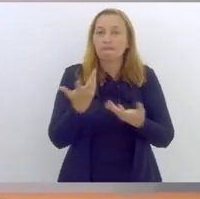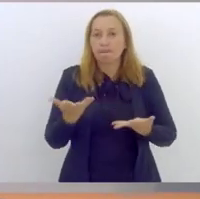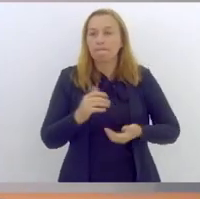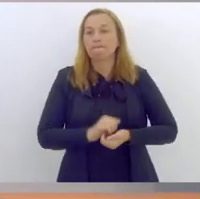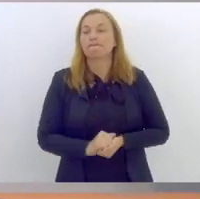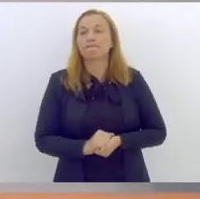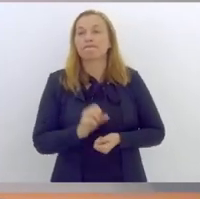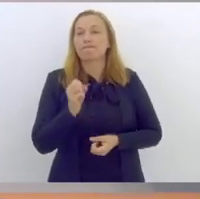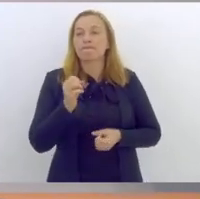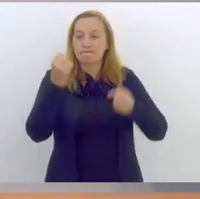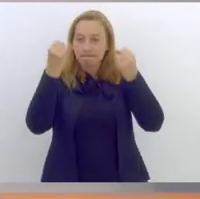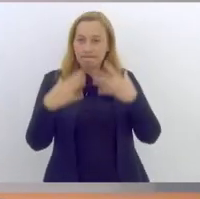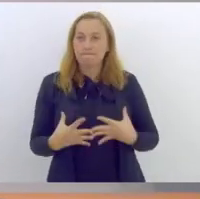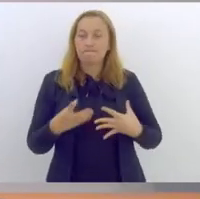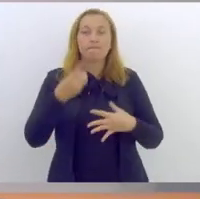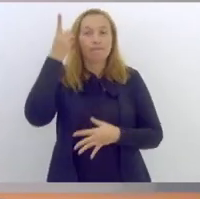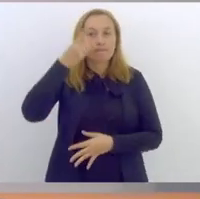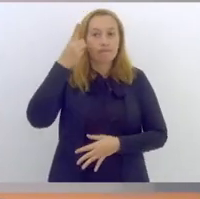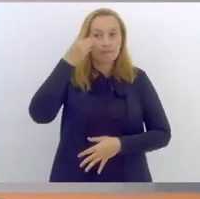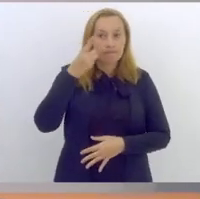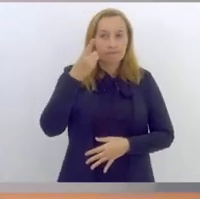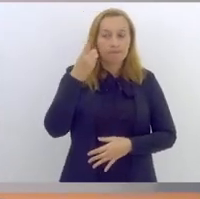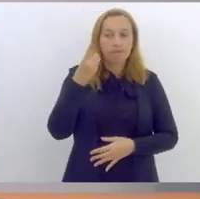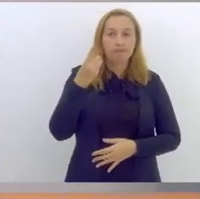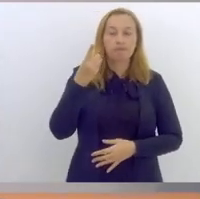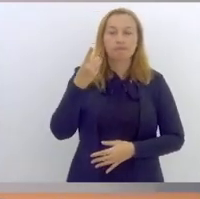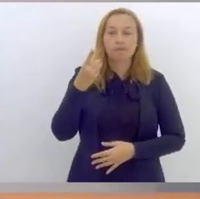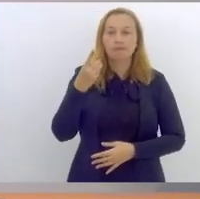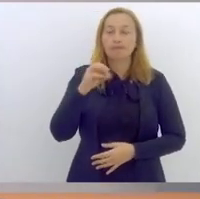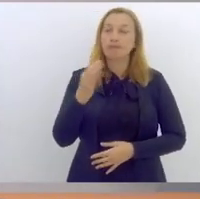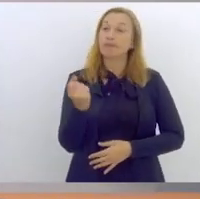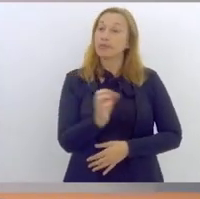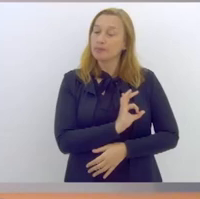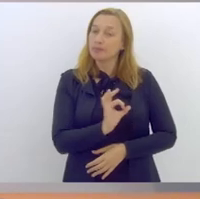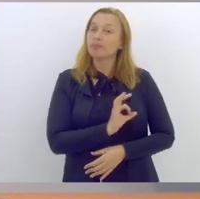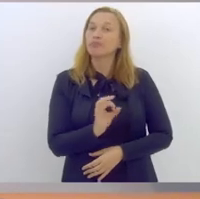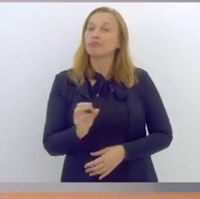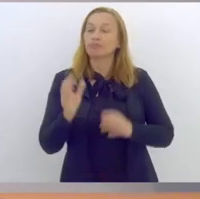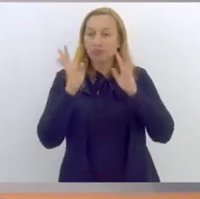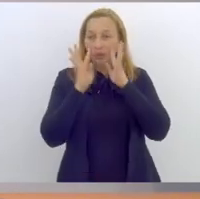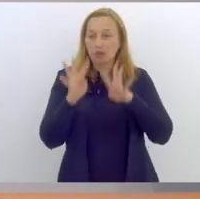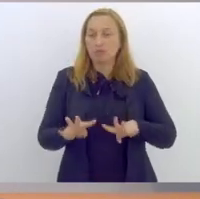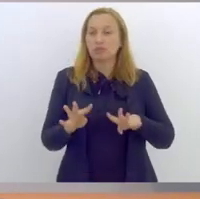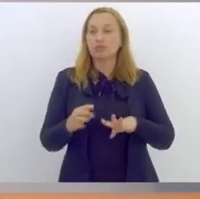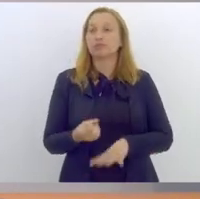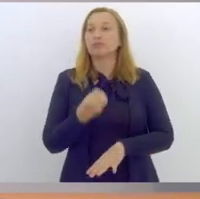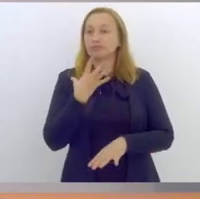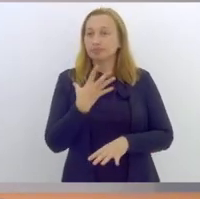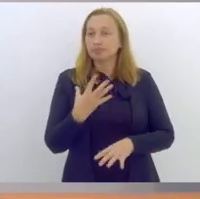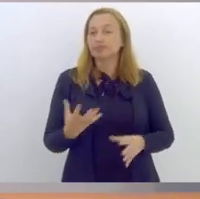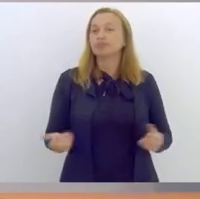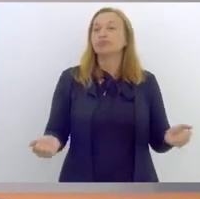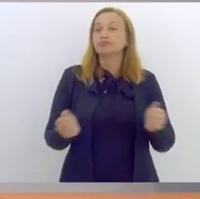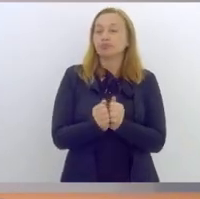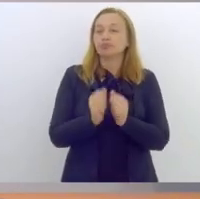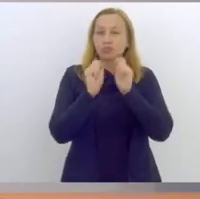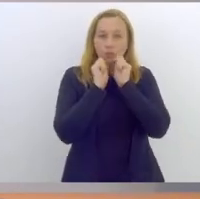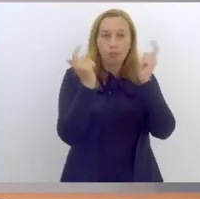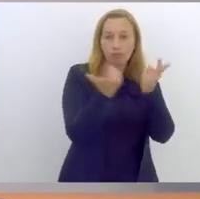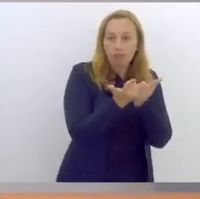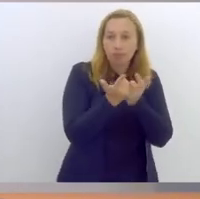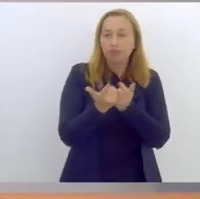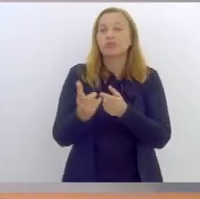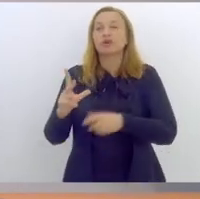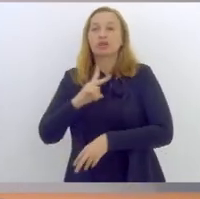então só para esclarecer que a Doutora Marta chamou atenção e foi algo construído Inclusive das entidades com alérgico a participação